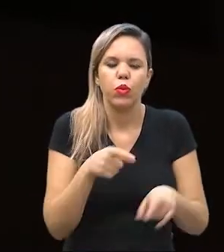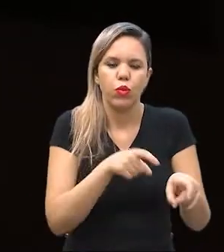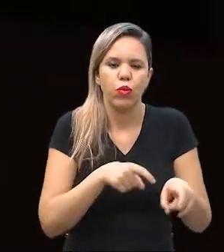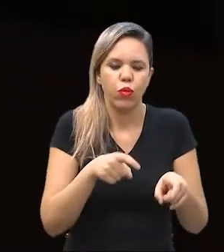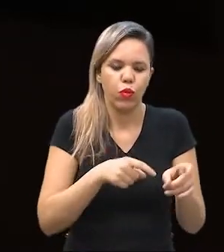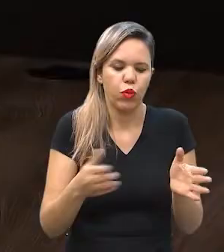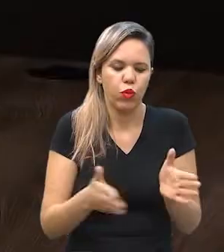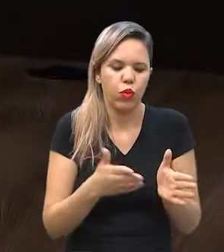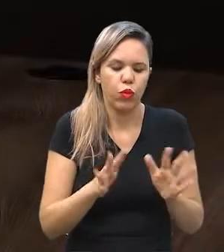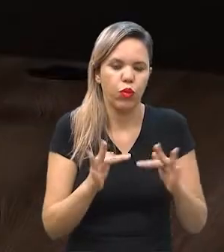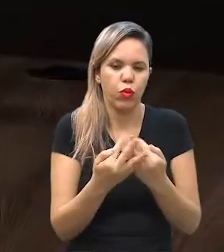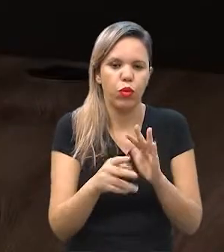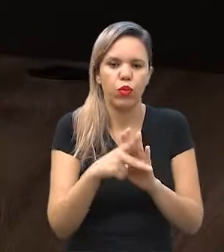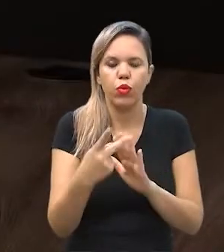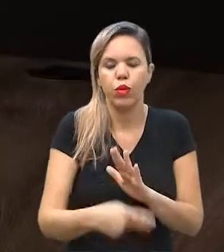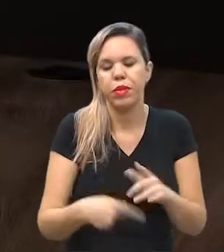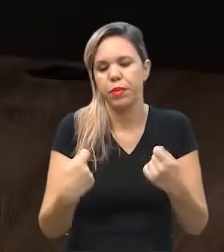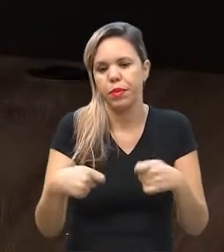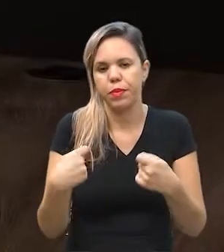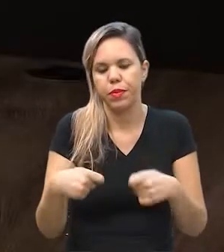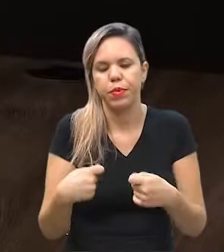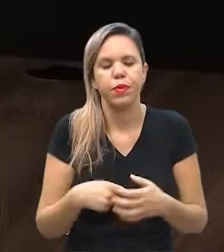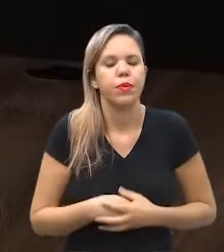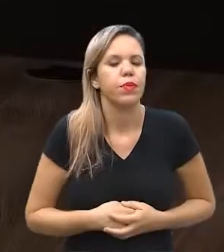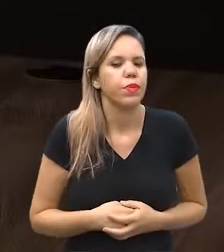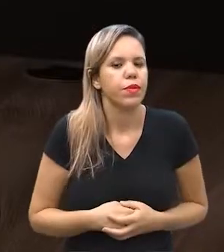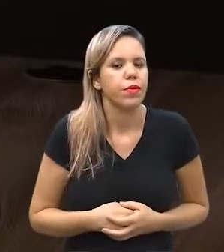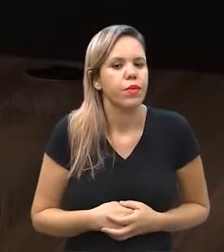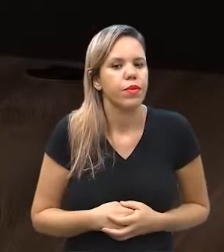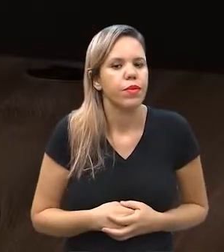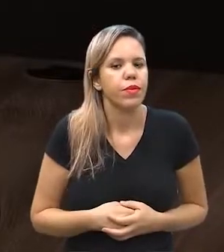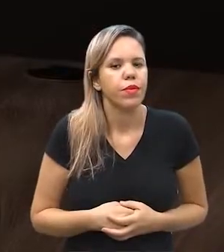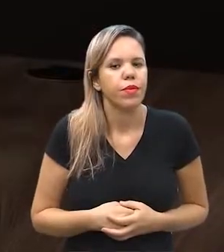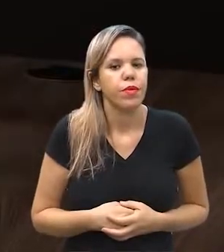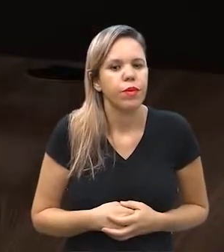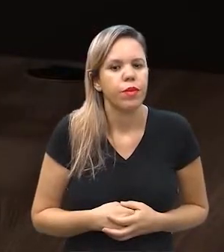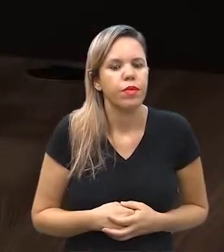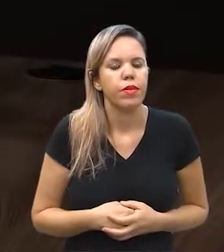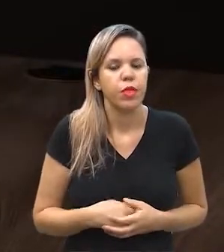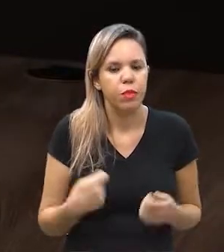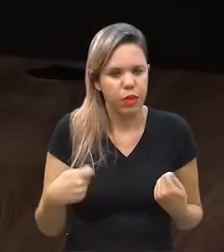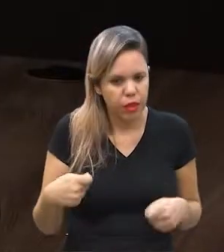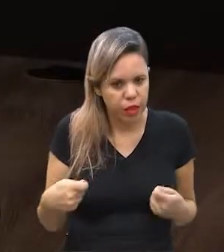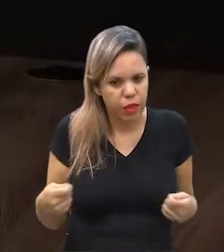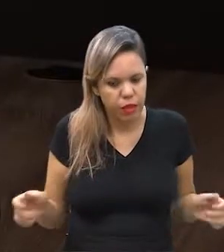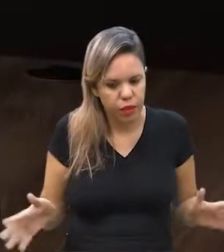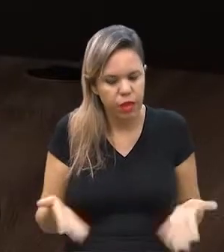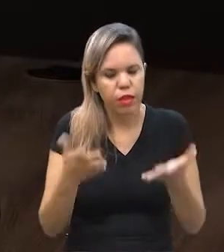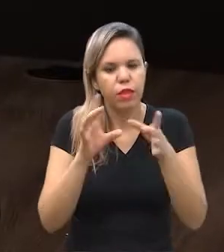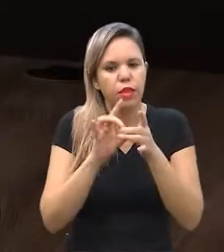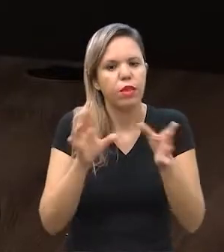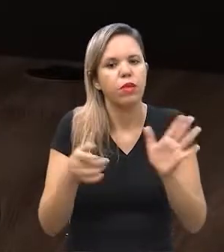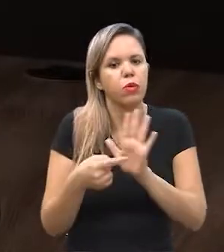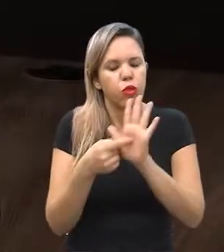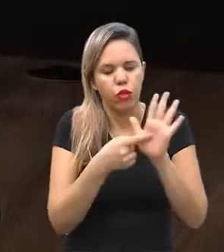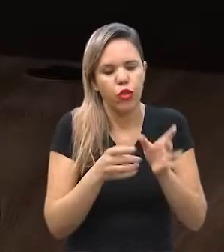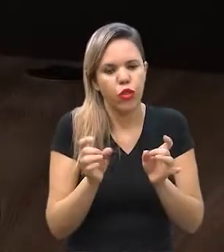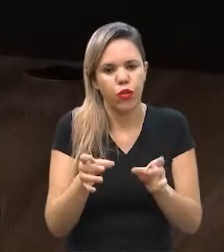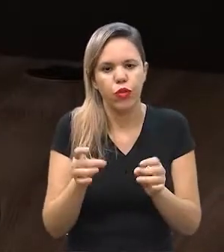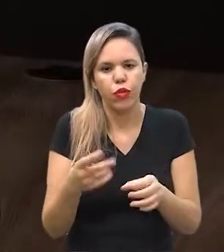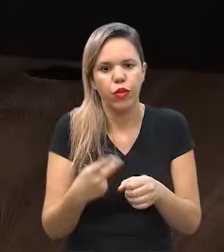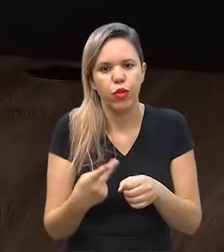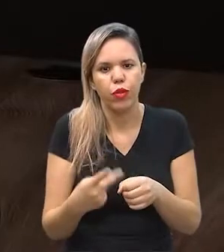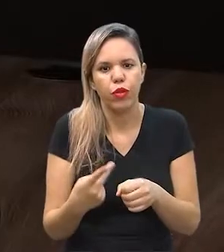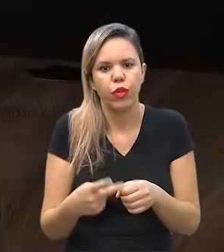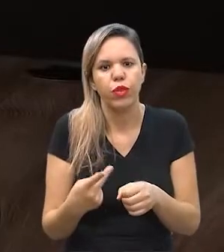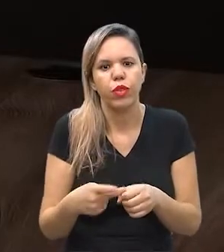do agricultor familiar que precisa aí, de certa forma, expor e, consequentemente, vender os seus